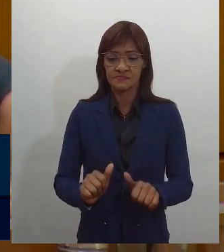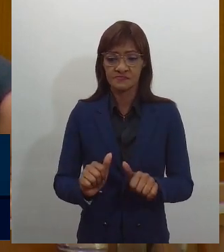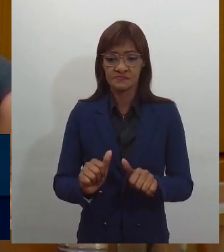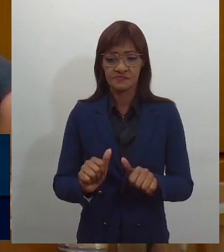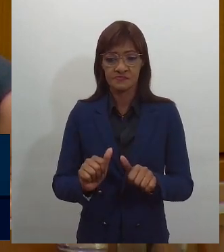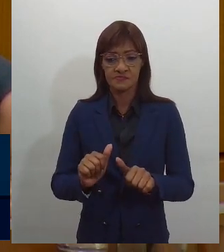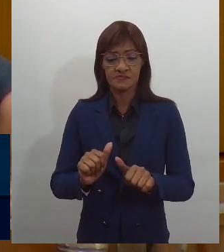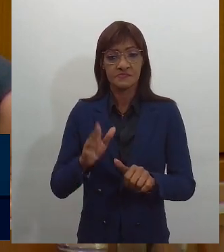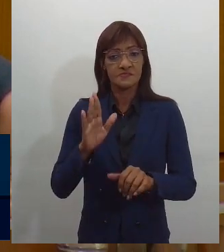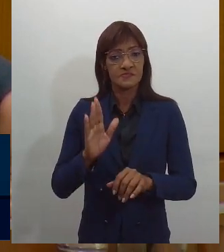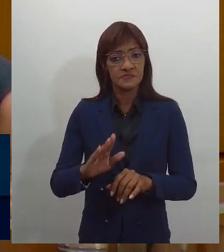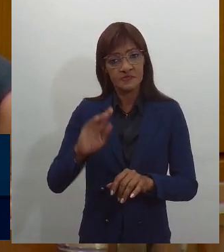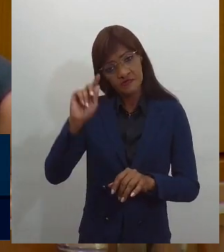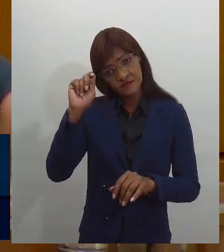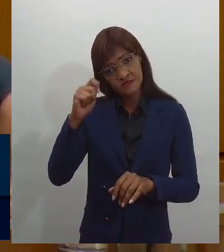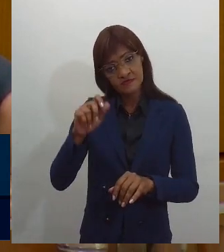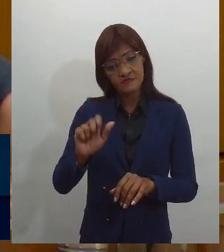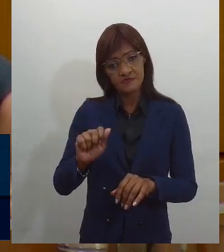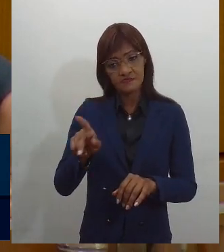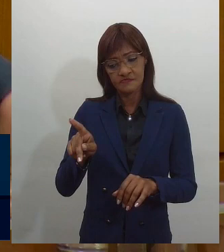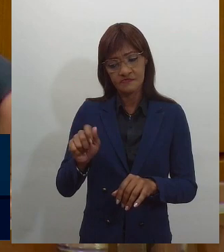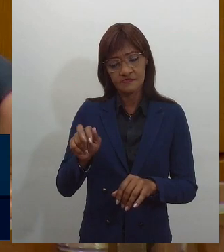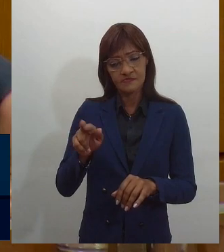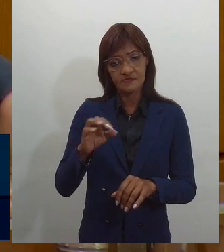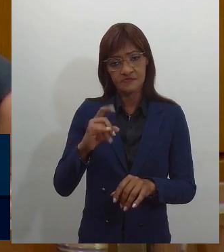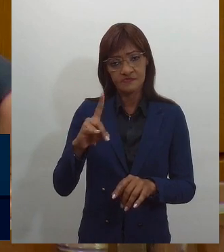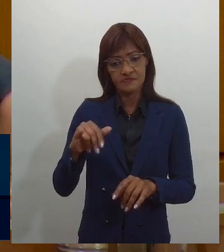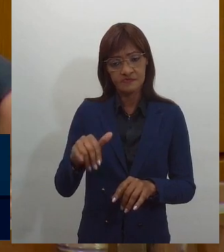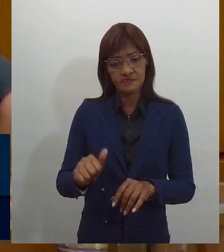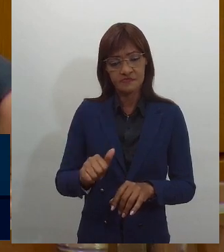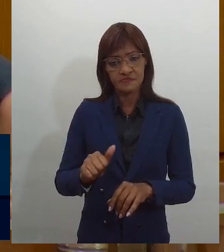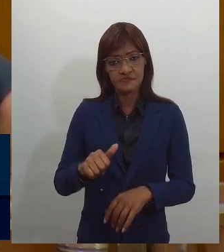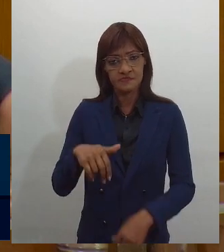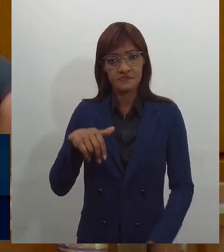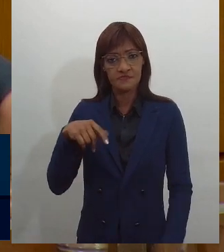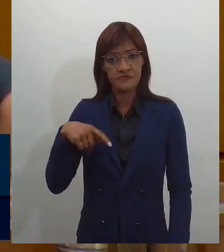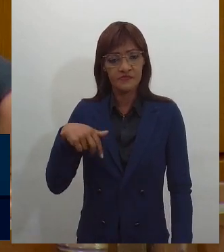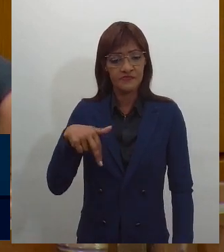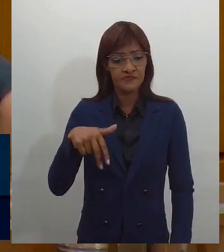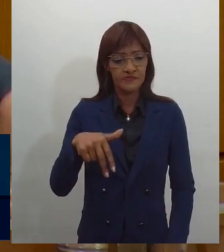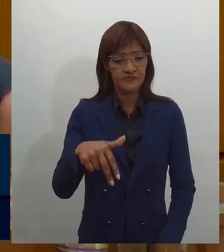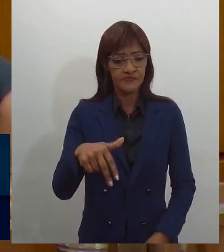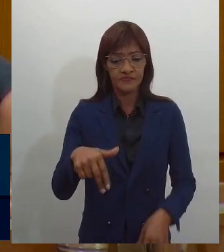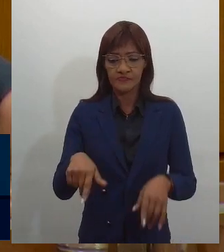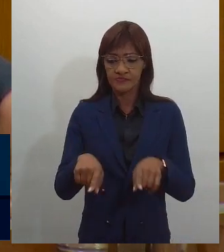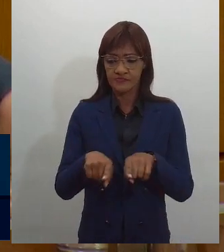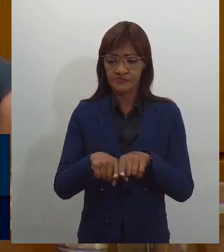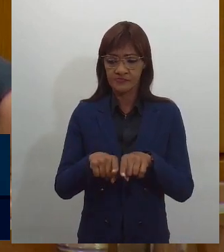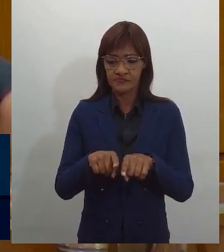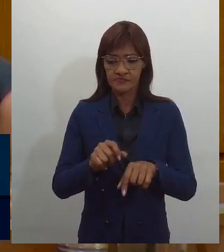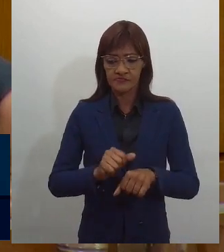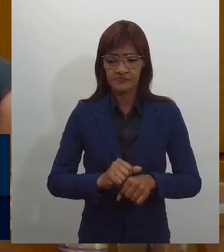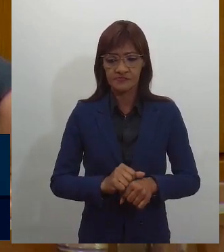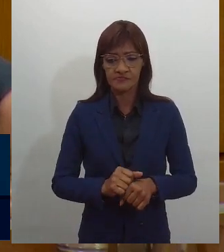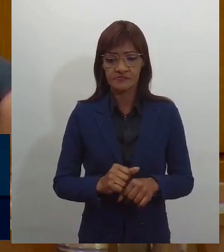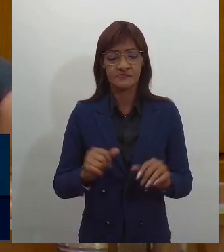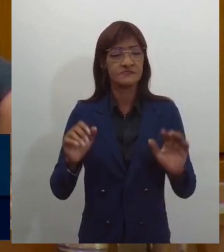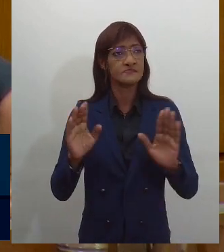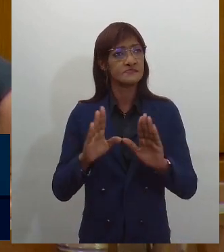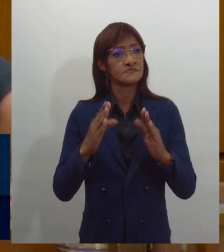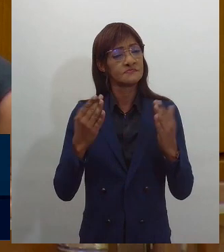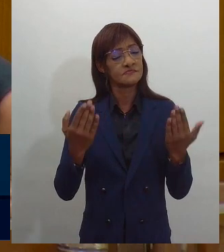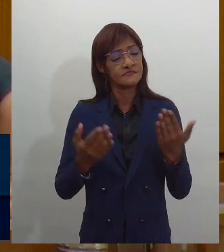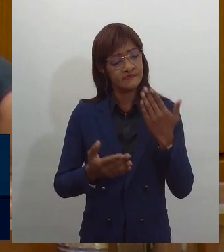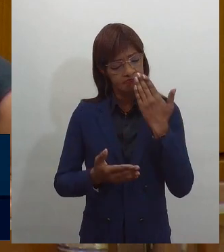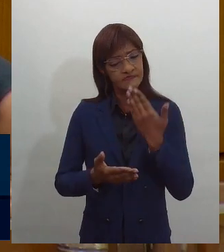promessas junto à nossa comunidade, e também a de Divina Pastora, né, uma grande festa, acredito que a maior